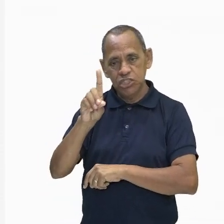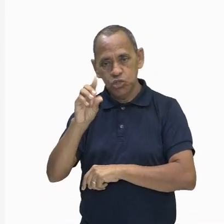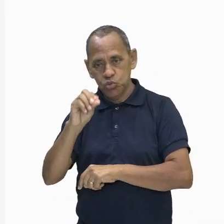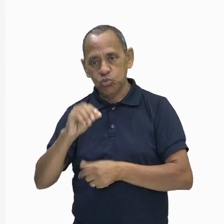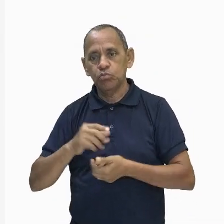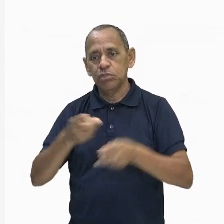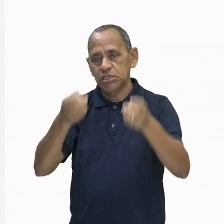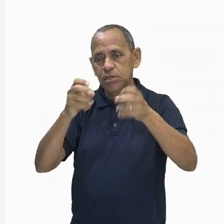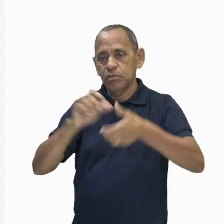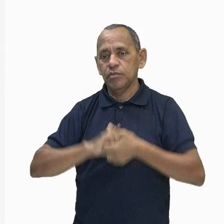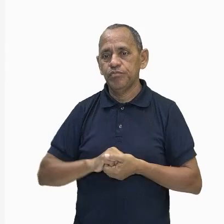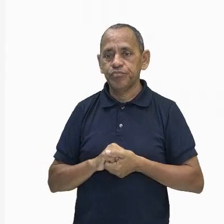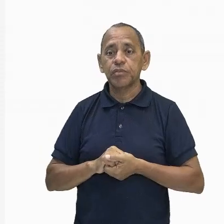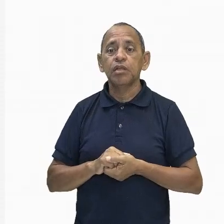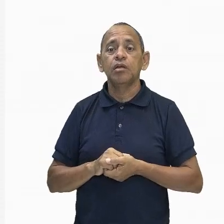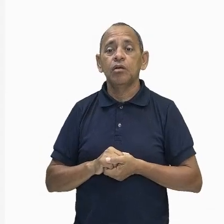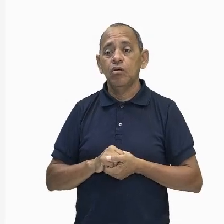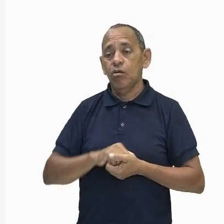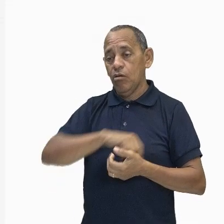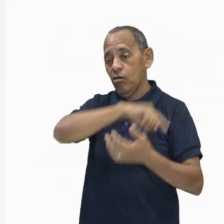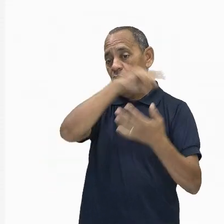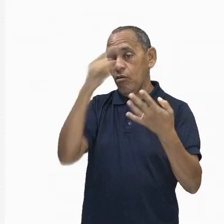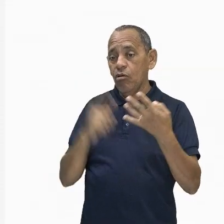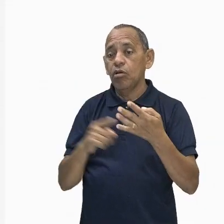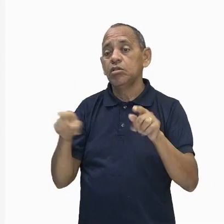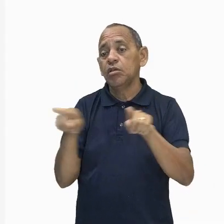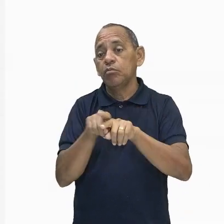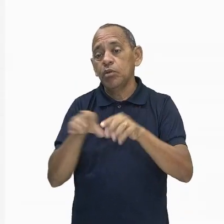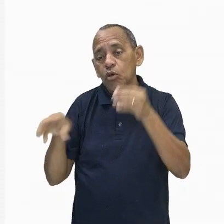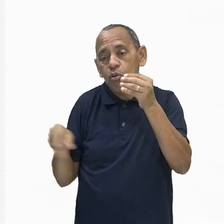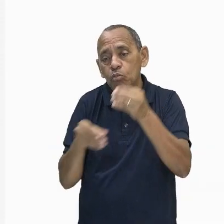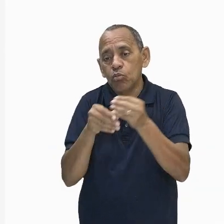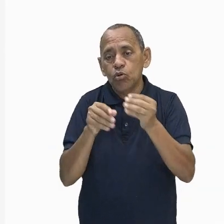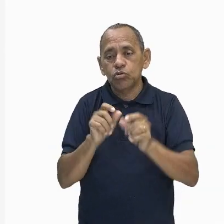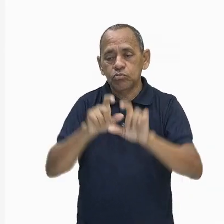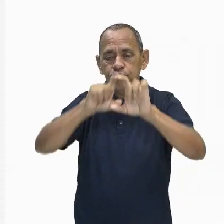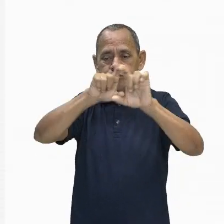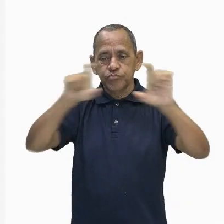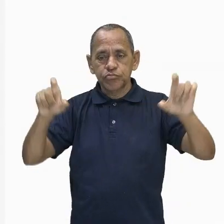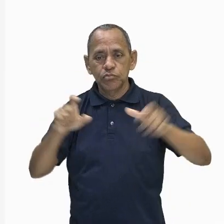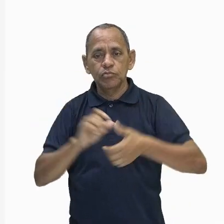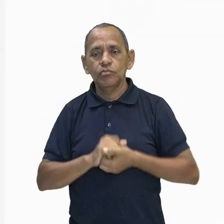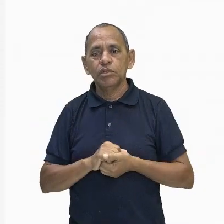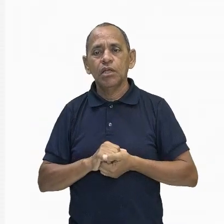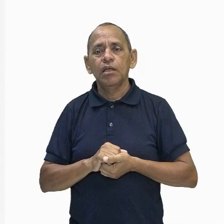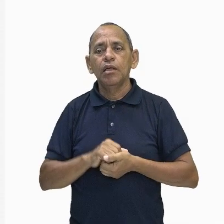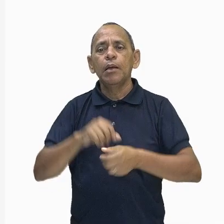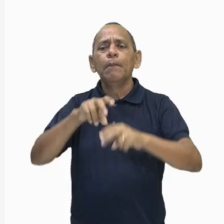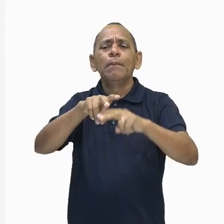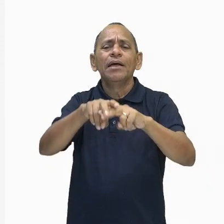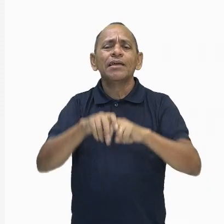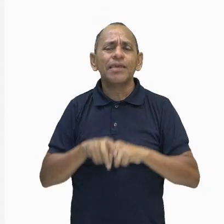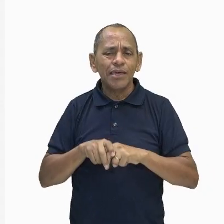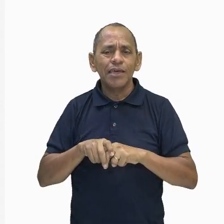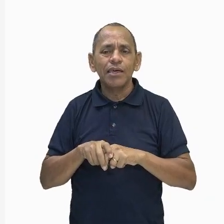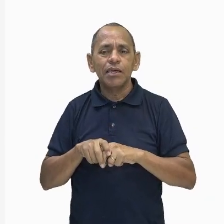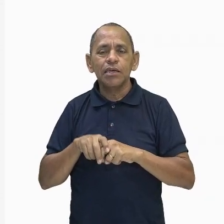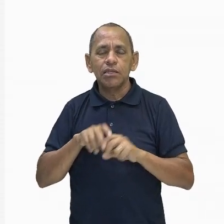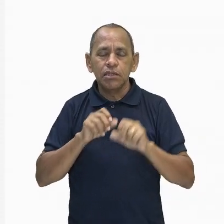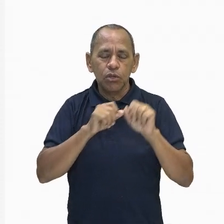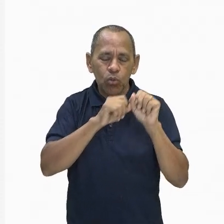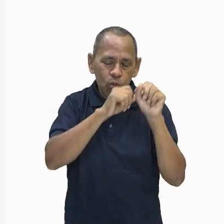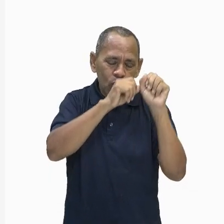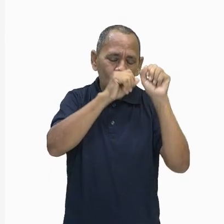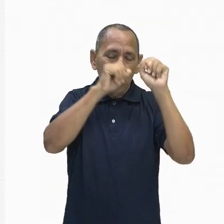E temos um outro também, que é composto por uma oração inteira. Olha só, para não acordar atrasado.